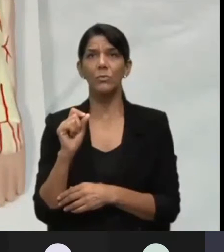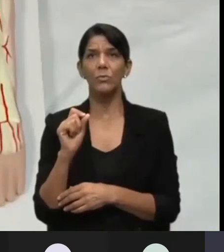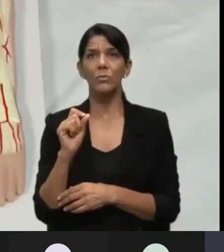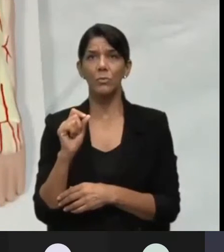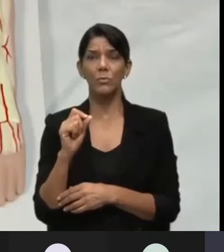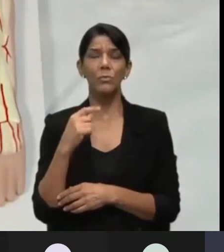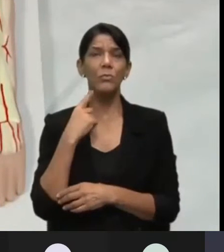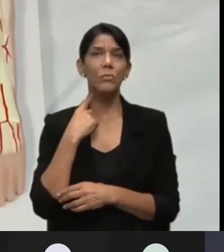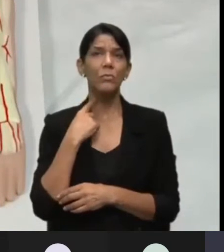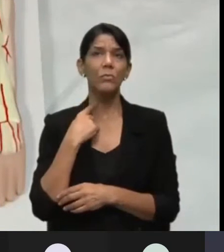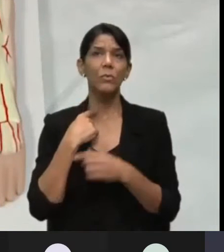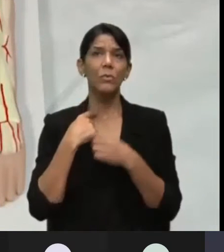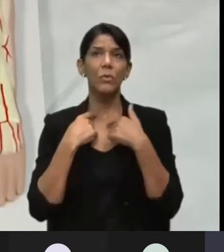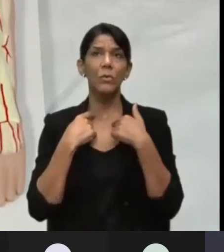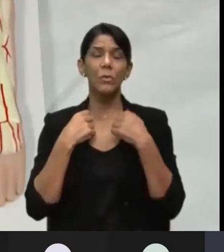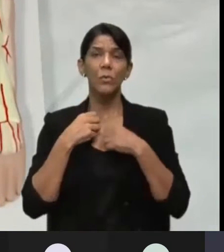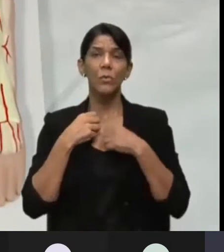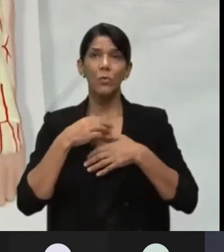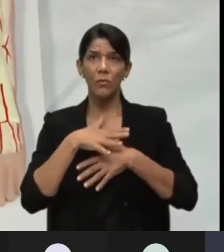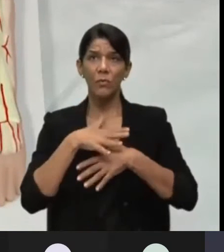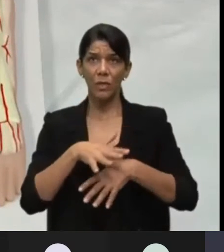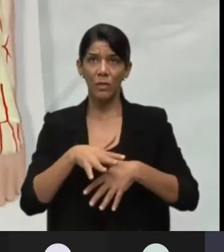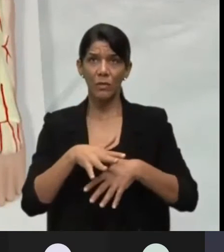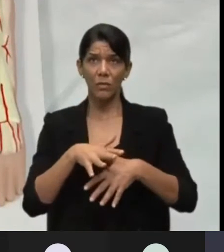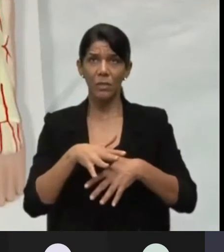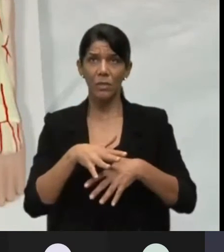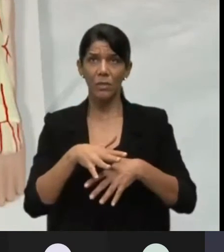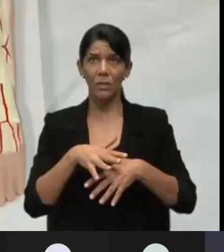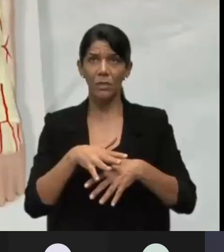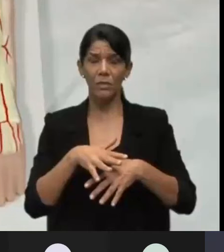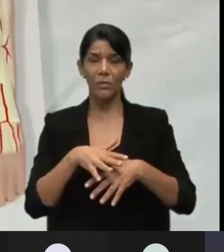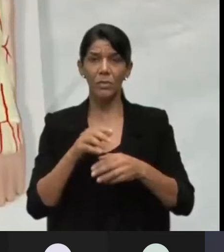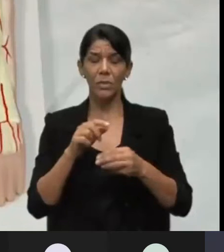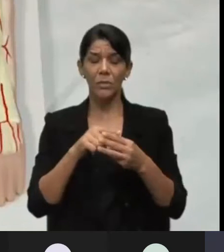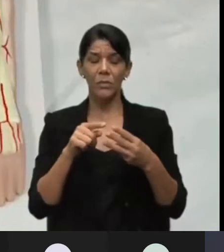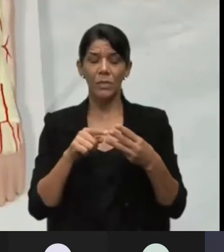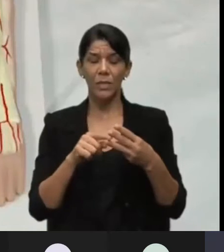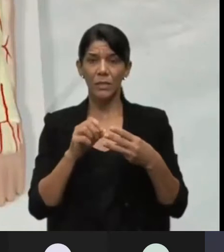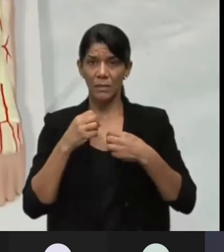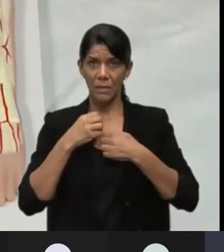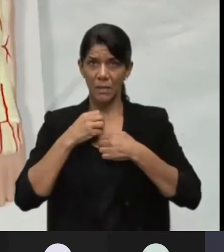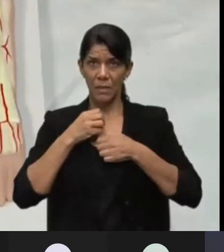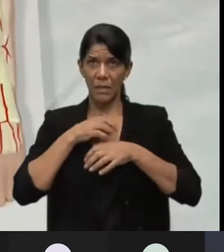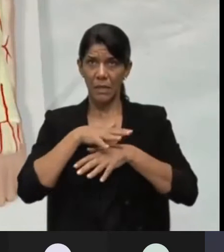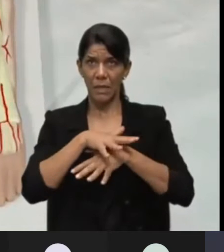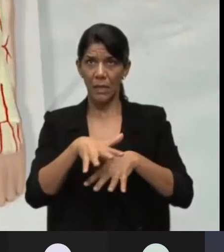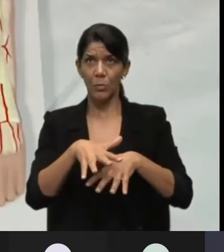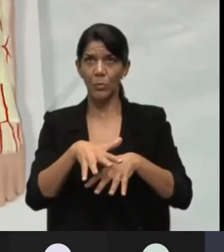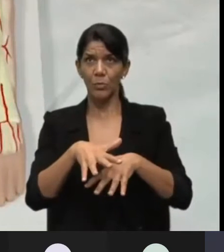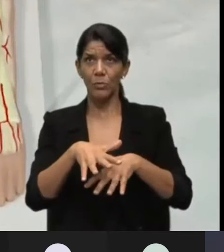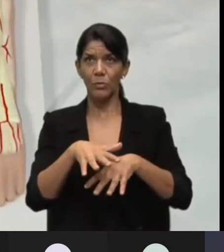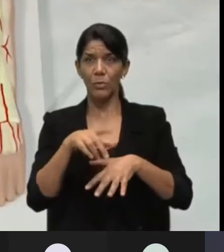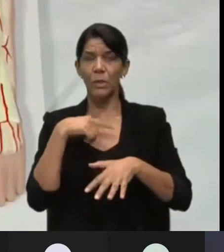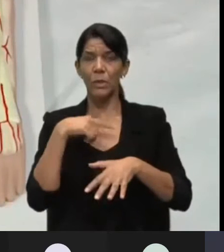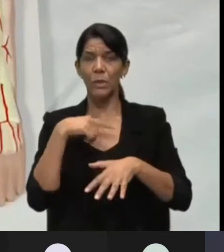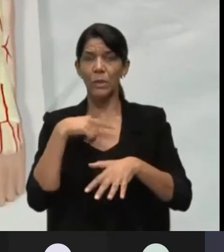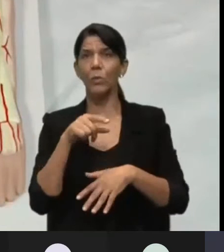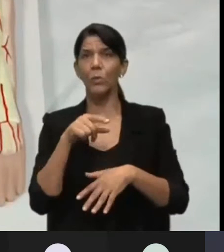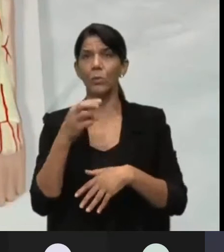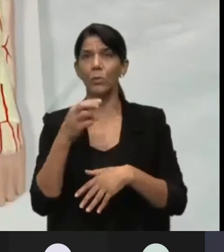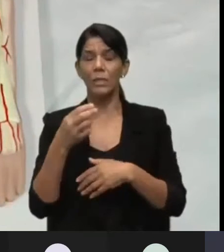Aqui, né, nós temos aqui a aorta ascendente com seus 3 ramos, né? Então, veja que nós temos aqui